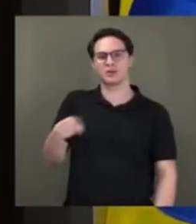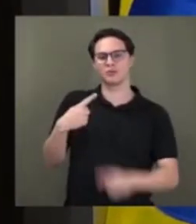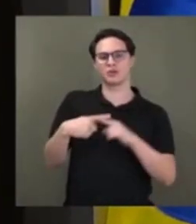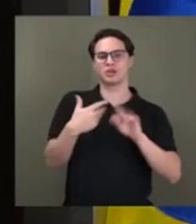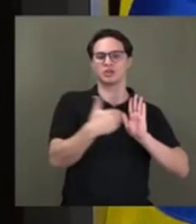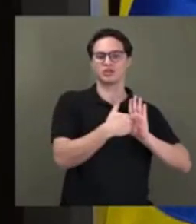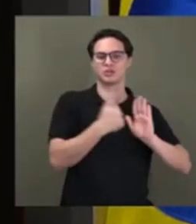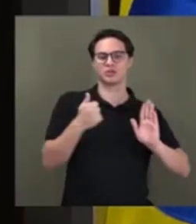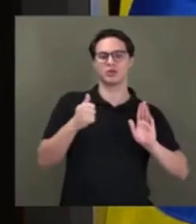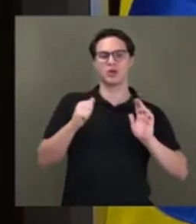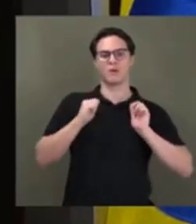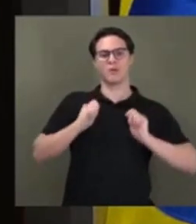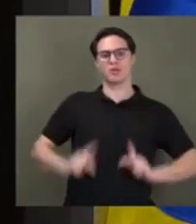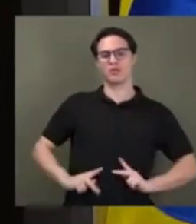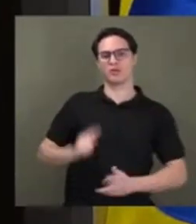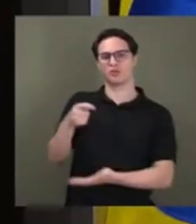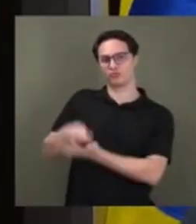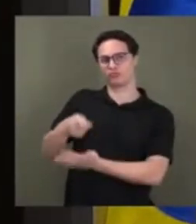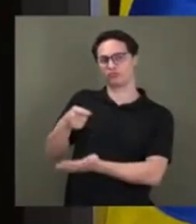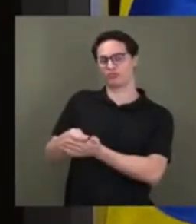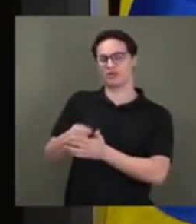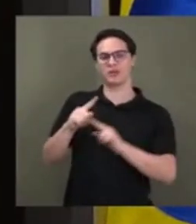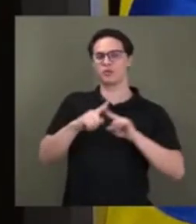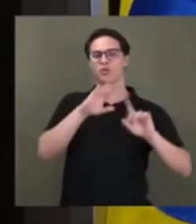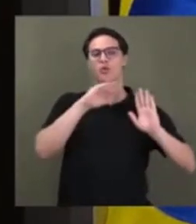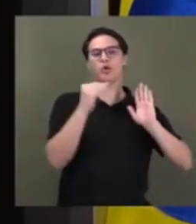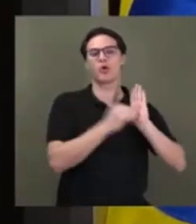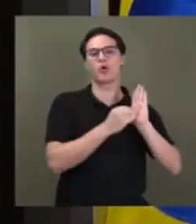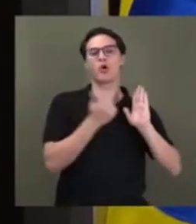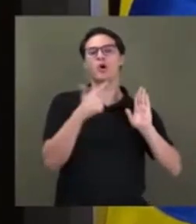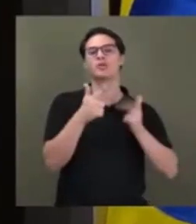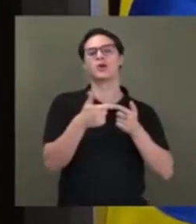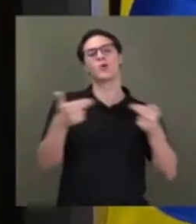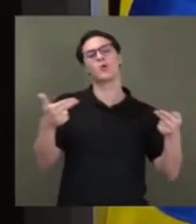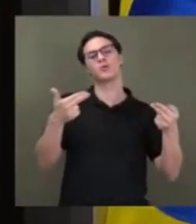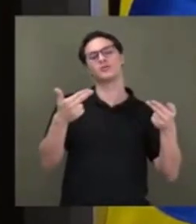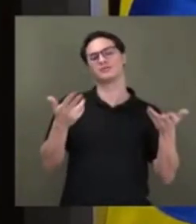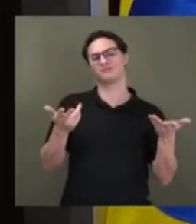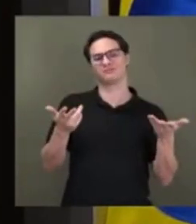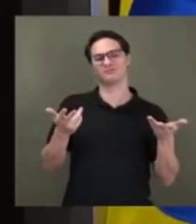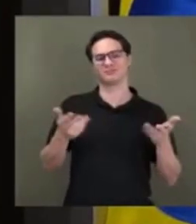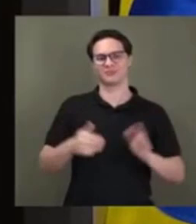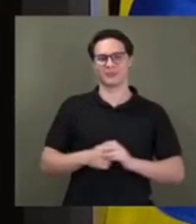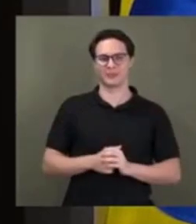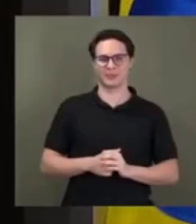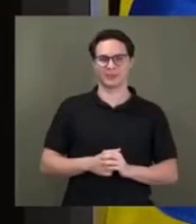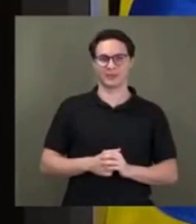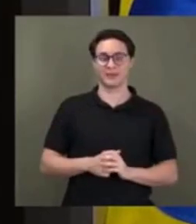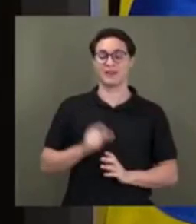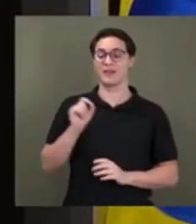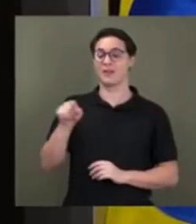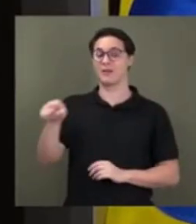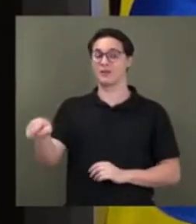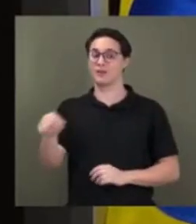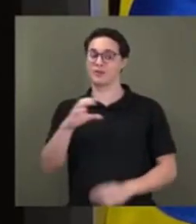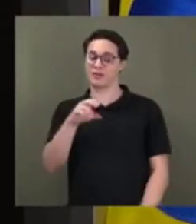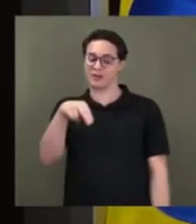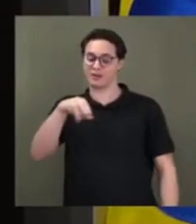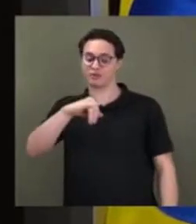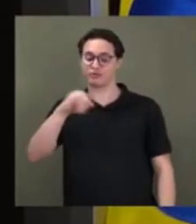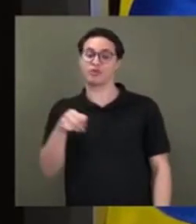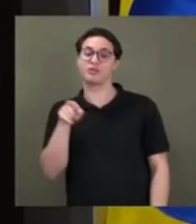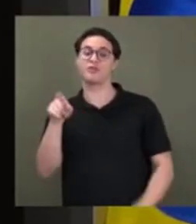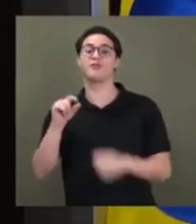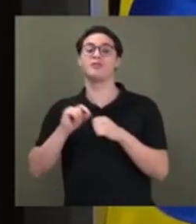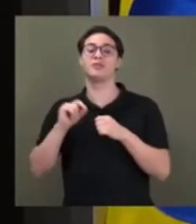a aposentadoria compulsória e não se colocou nada expressamente no lugar. E o que fez o Conselho Nacional de